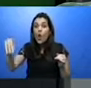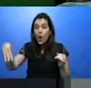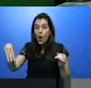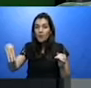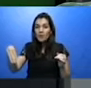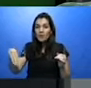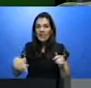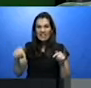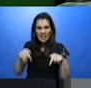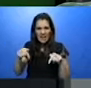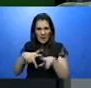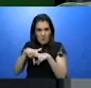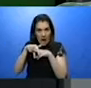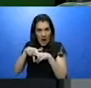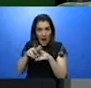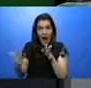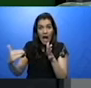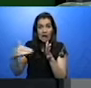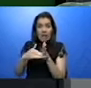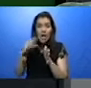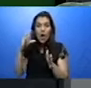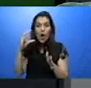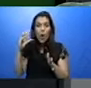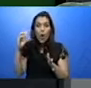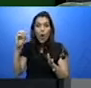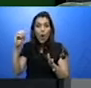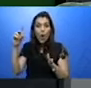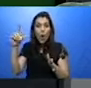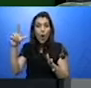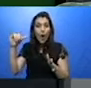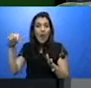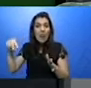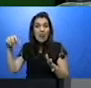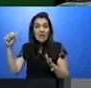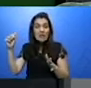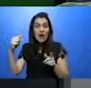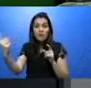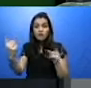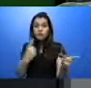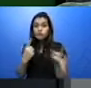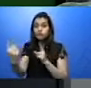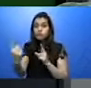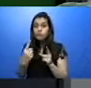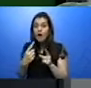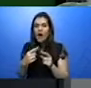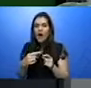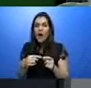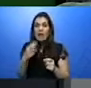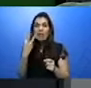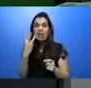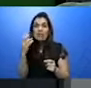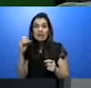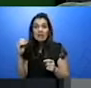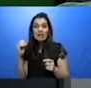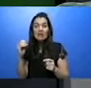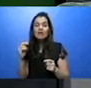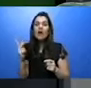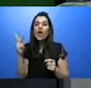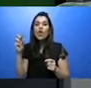né, tem aproximadamente 16 quilômetros. Então, ida e volta de Colina, o lobo consegue percorrer até